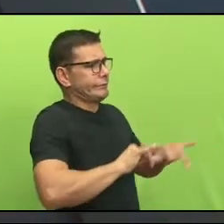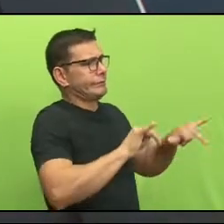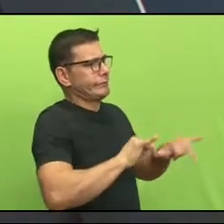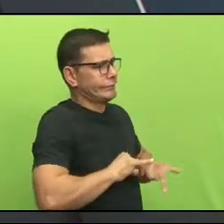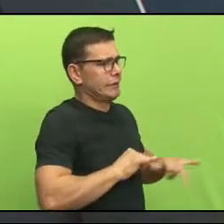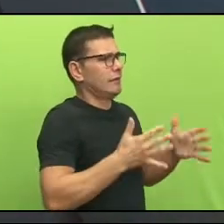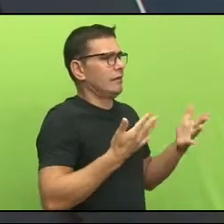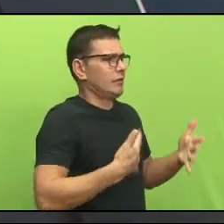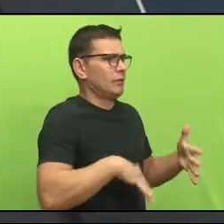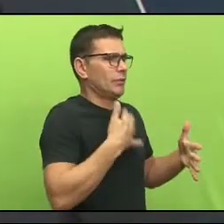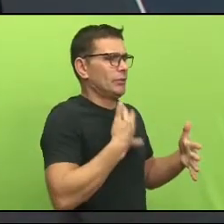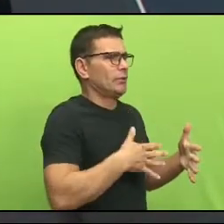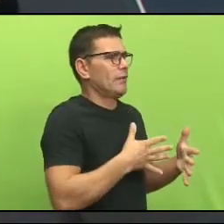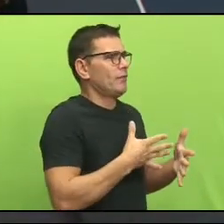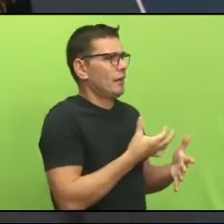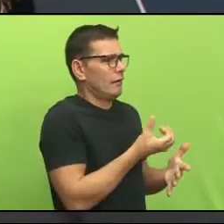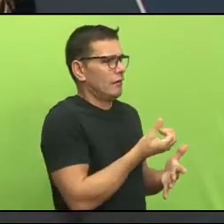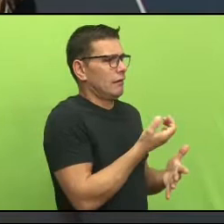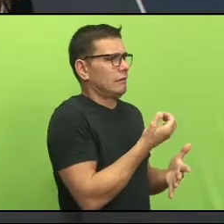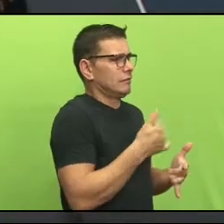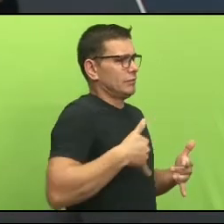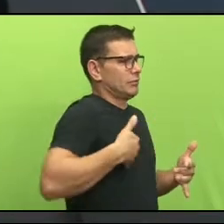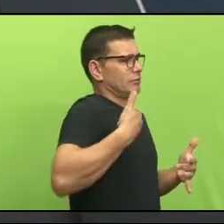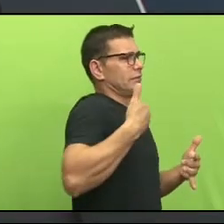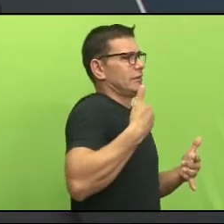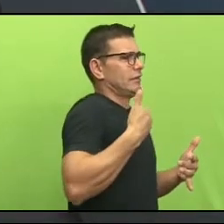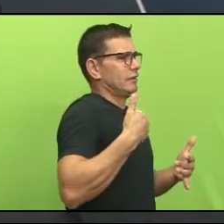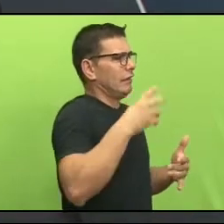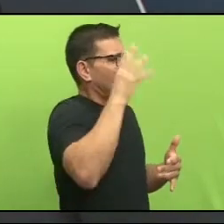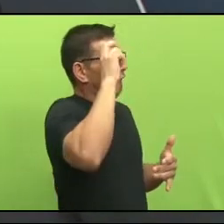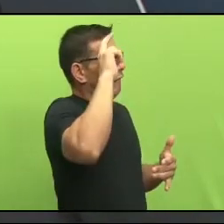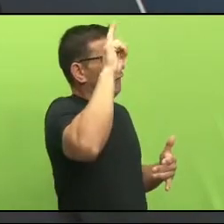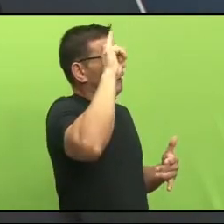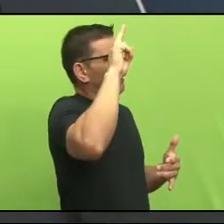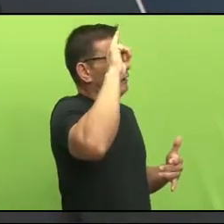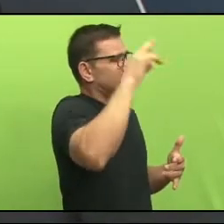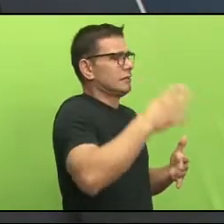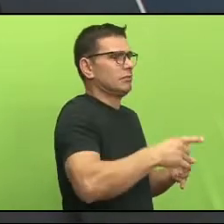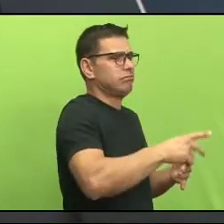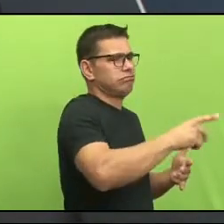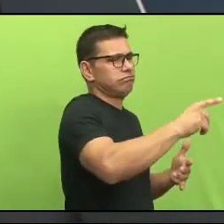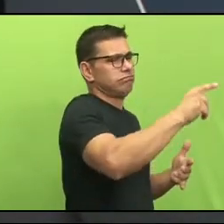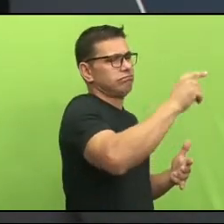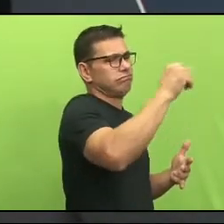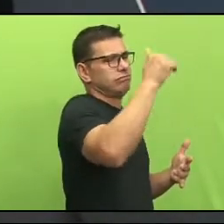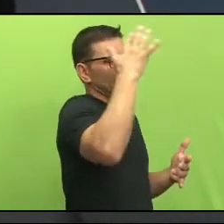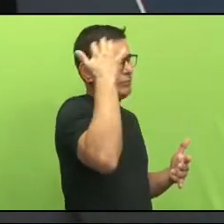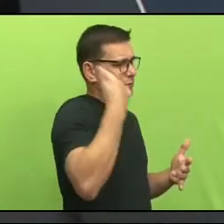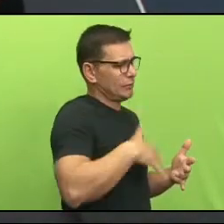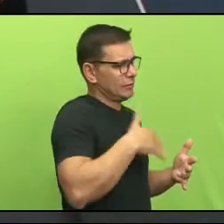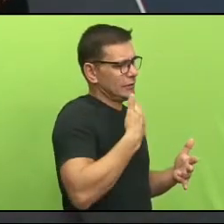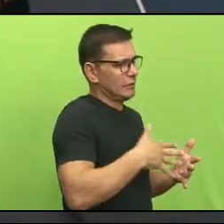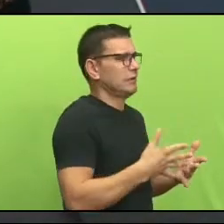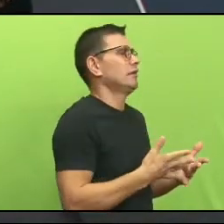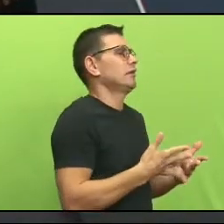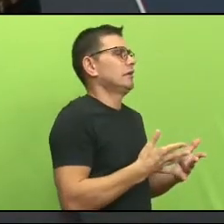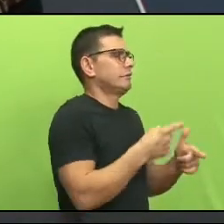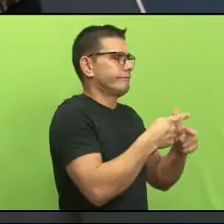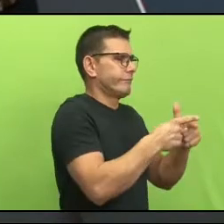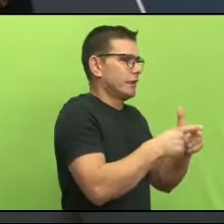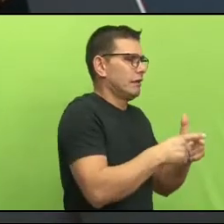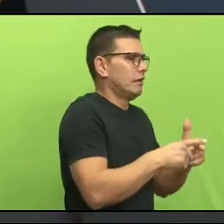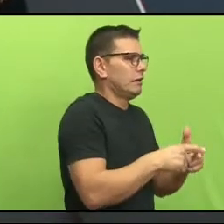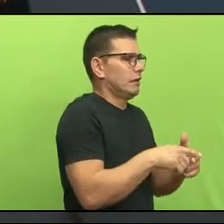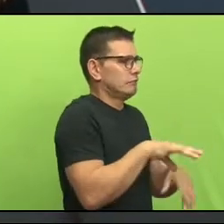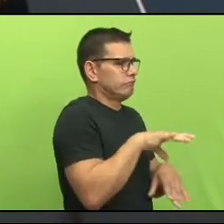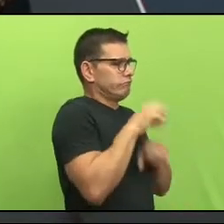com 50, 60 anos, com problemas, com lembranças de crianças ainda, quando era criancinha. E isso